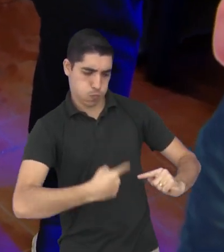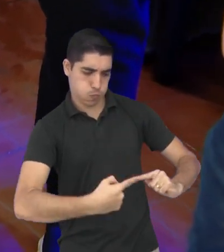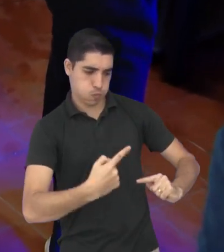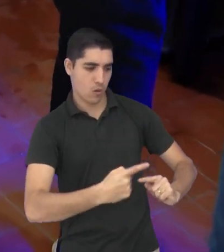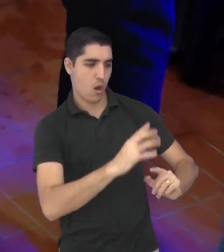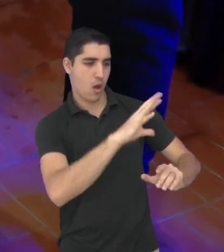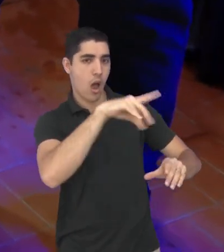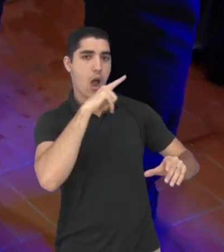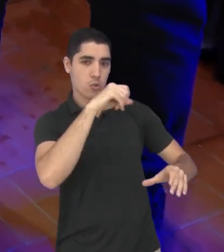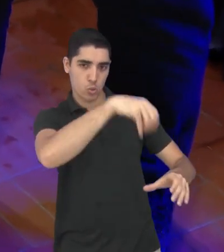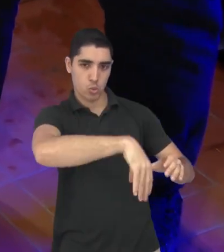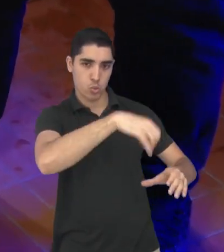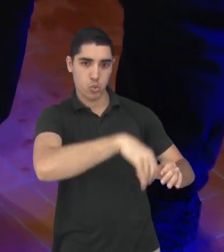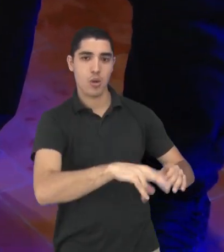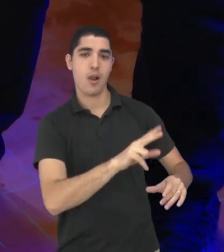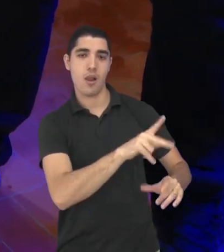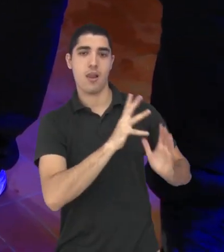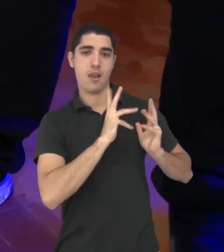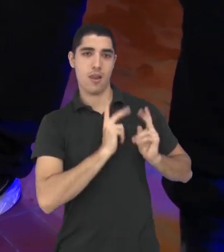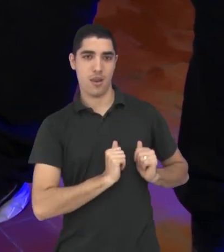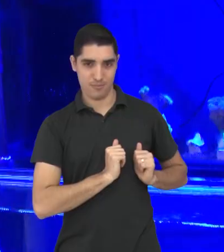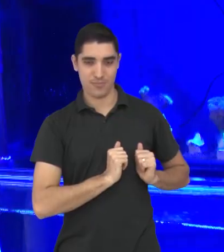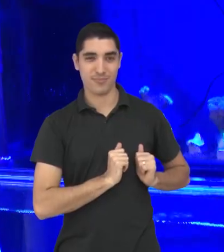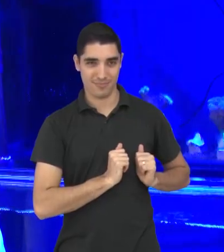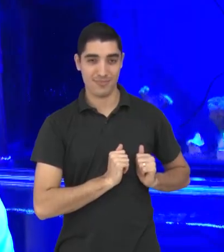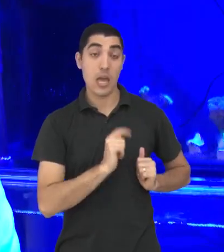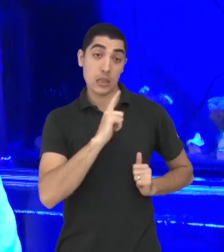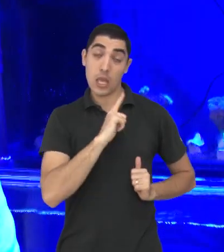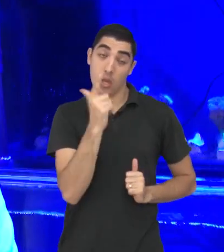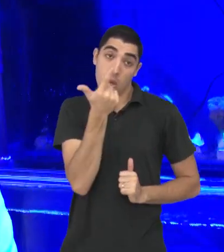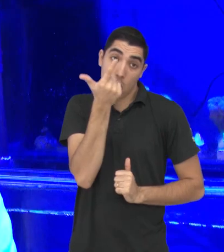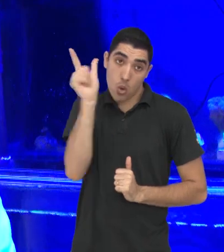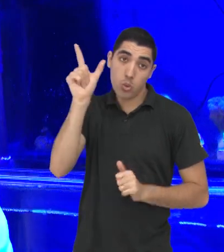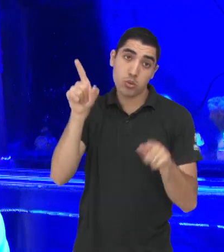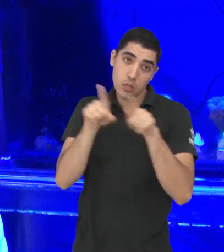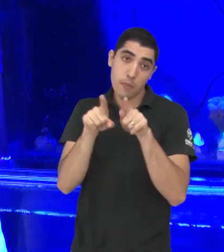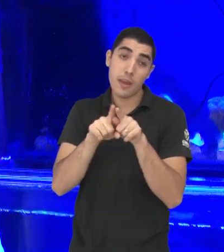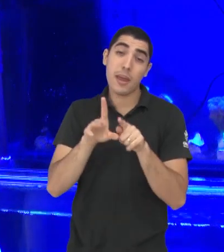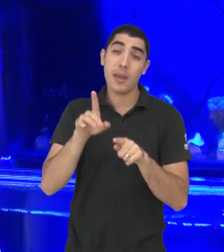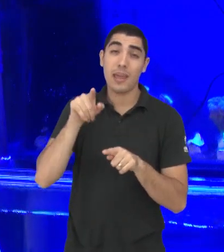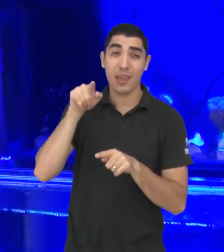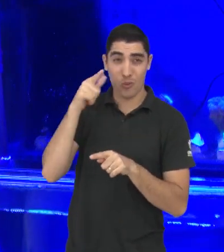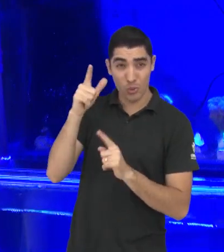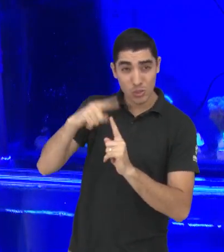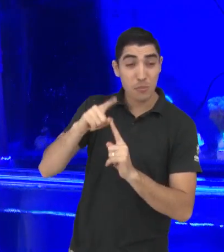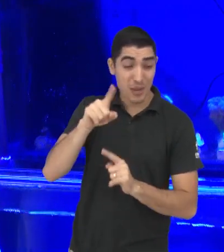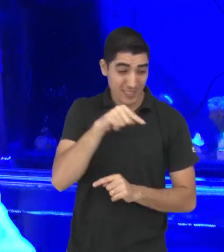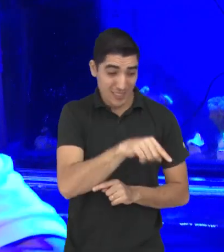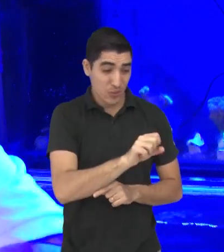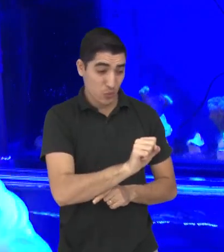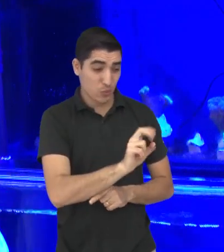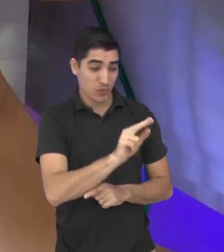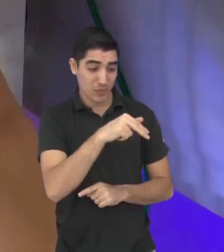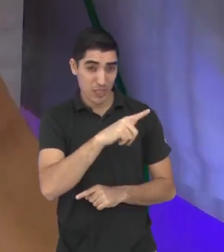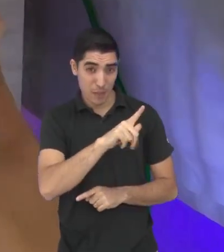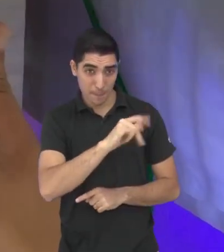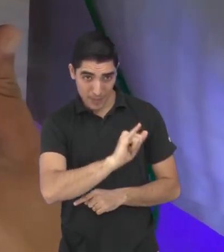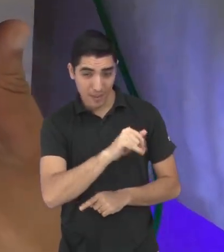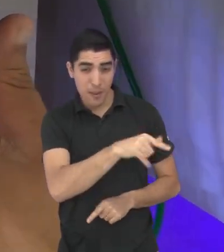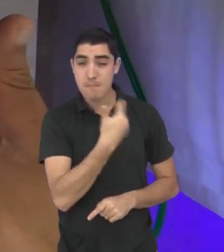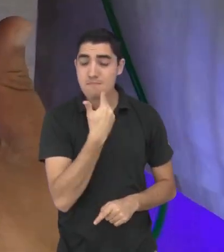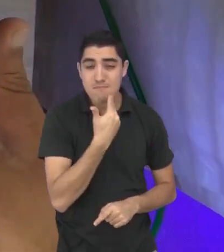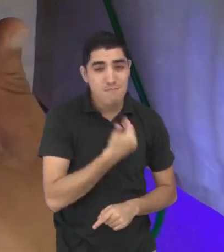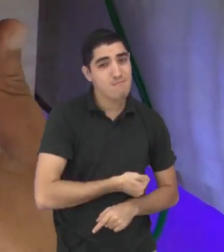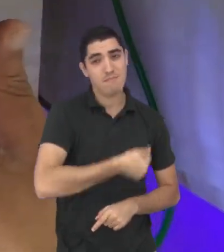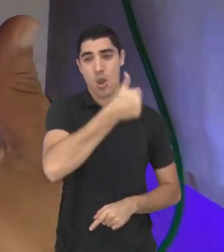aqueles equipamentos que são, por exemplo, os hang-ons, mas ele não é tão bom quanto o SUMP. O SUMP é o melhor de